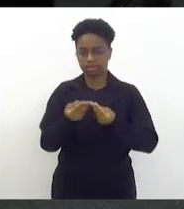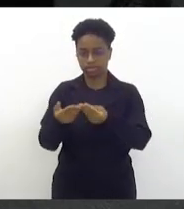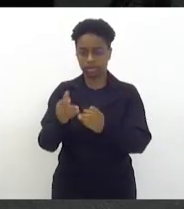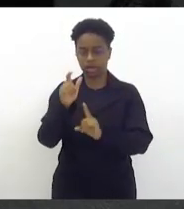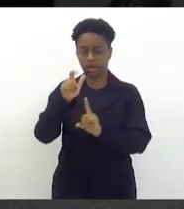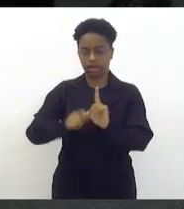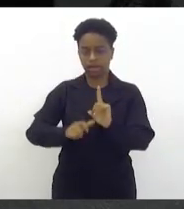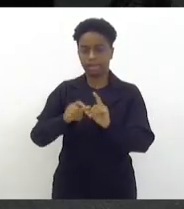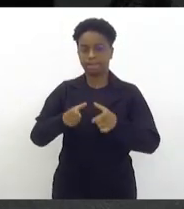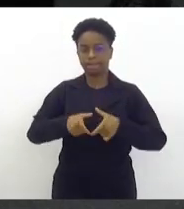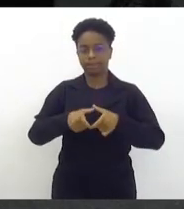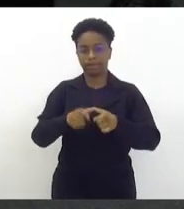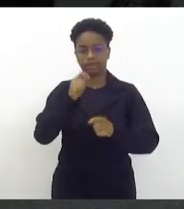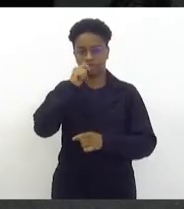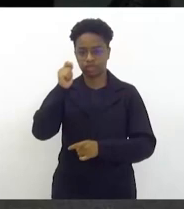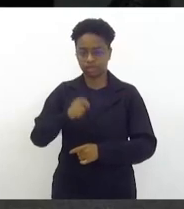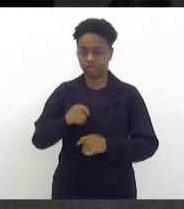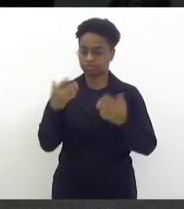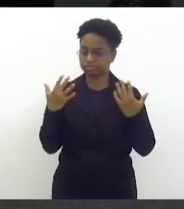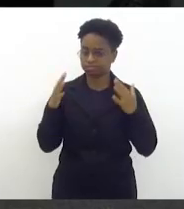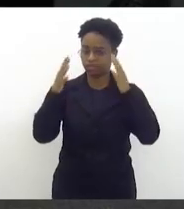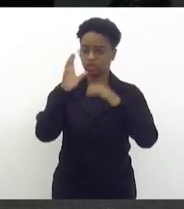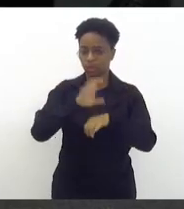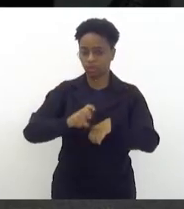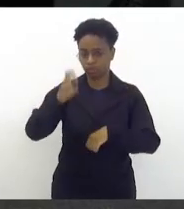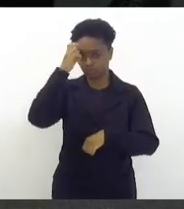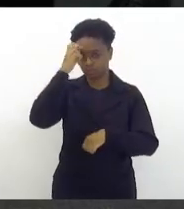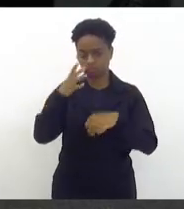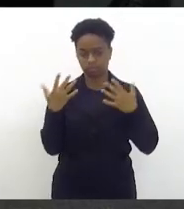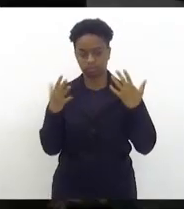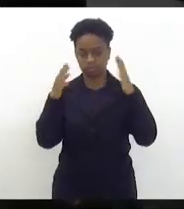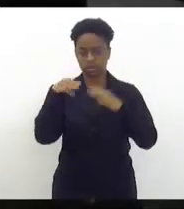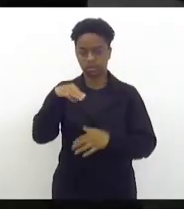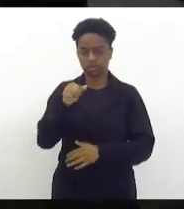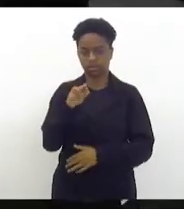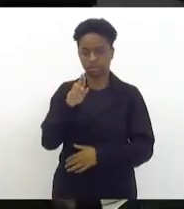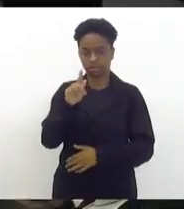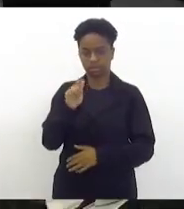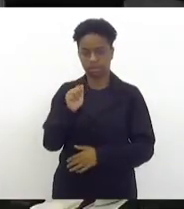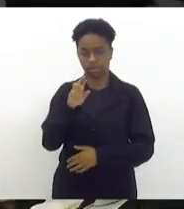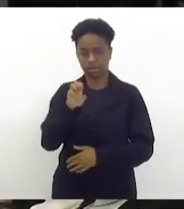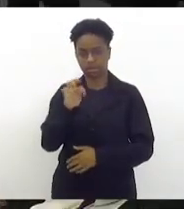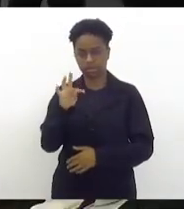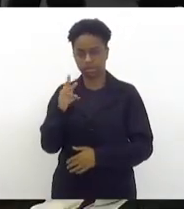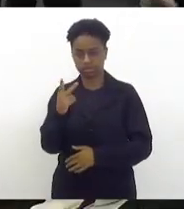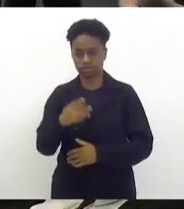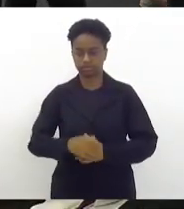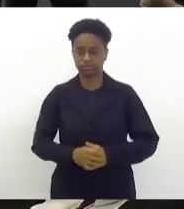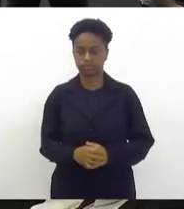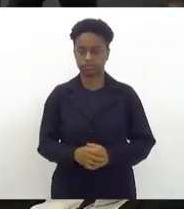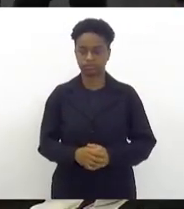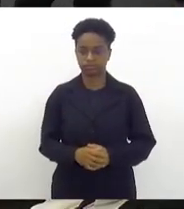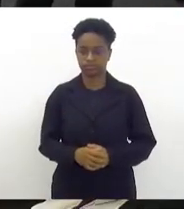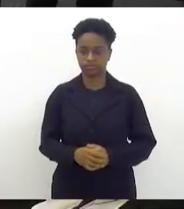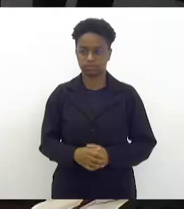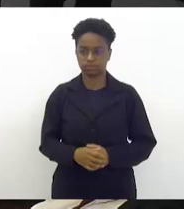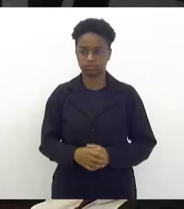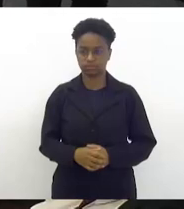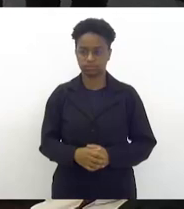é a medalha Tiradentes. Viva a cultura, viva Margareth Menezes. Senhora presidente, boa